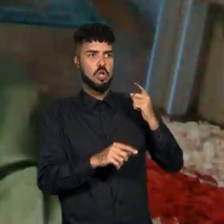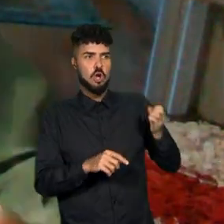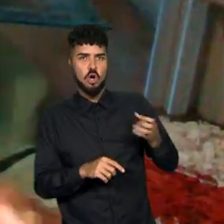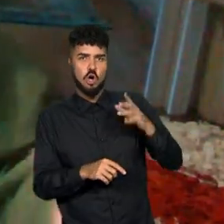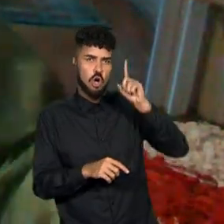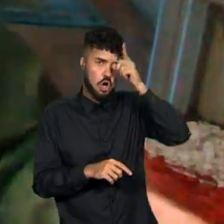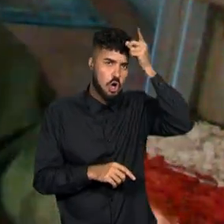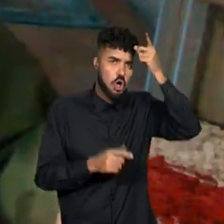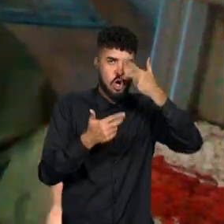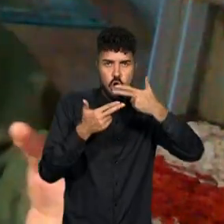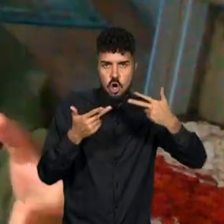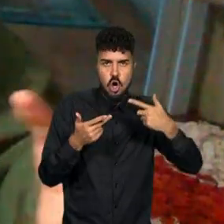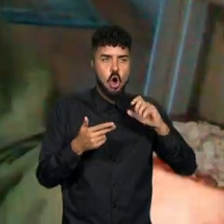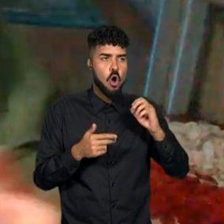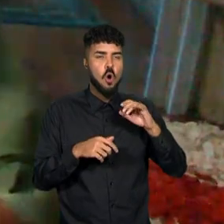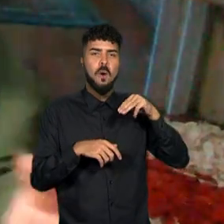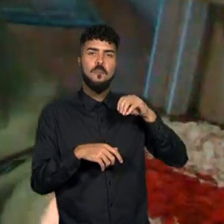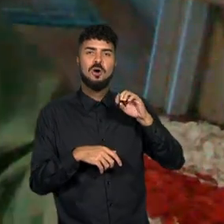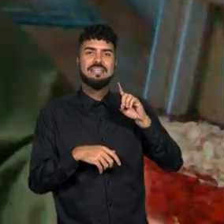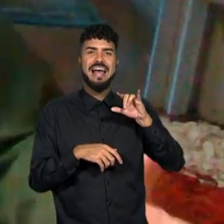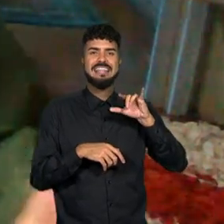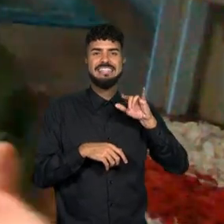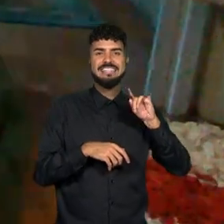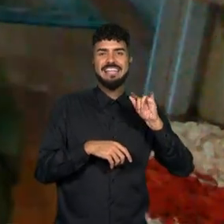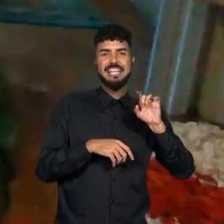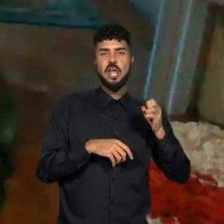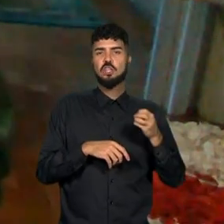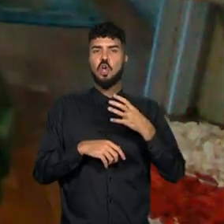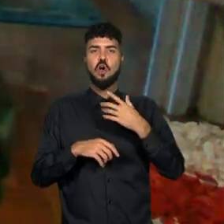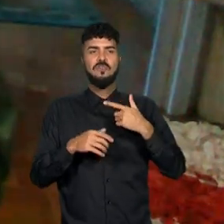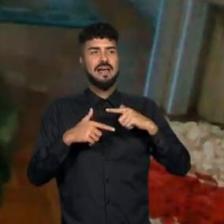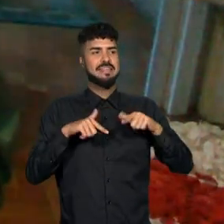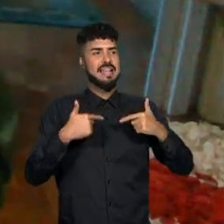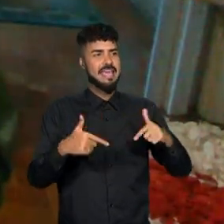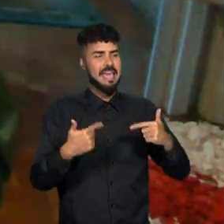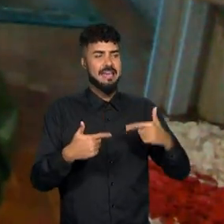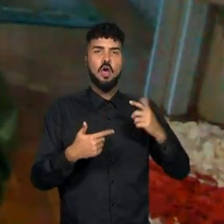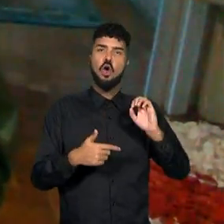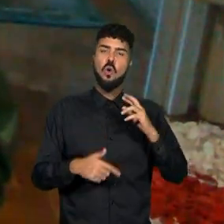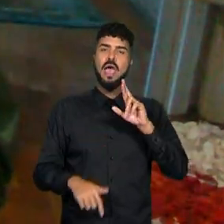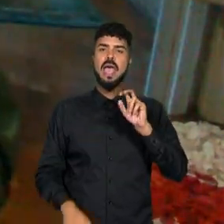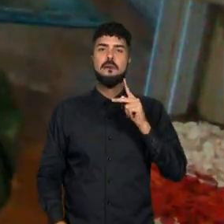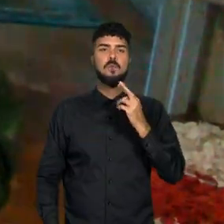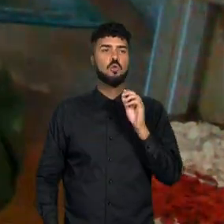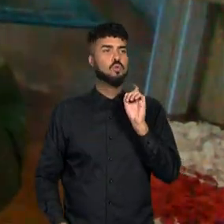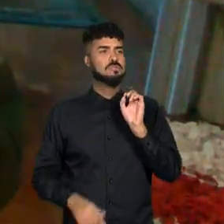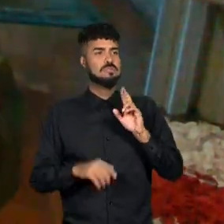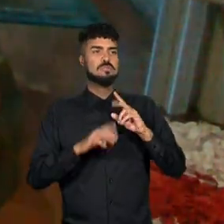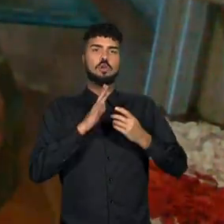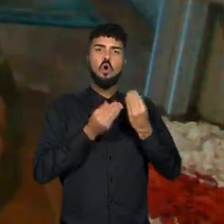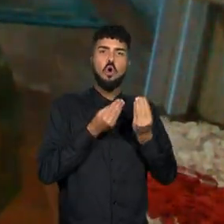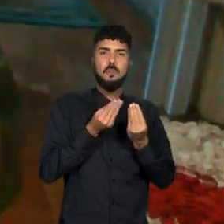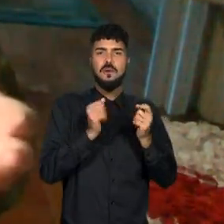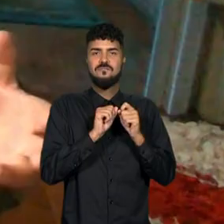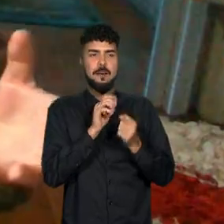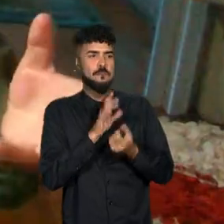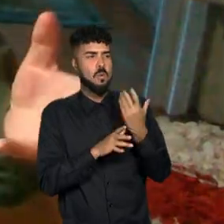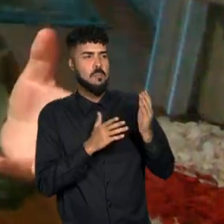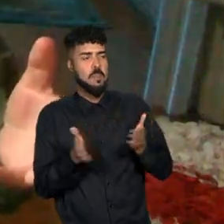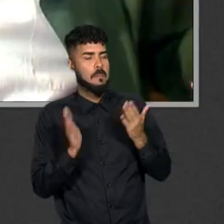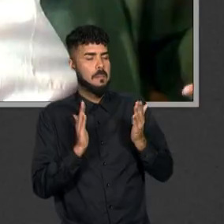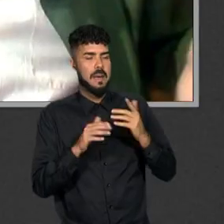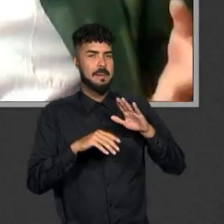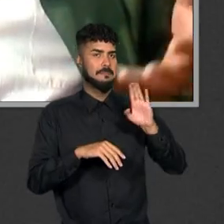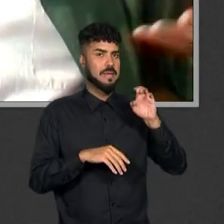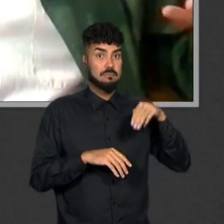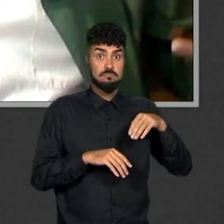de executar ou tarefas ou produzir algum bem. Né? E para nós, a ciência e a tecnologia,